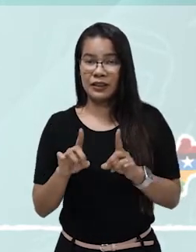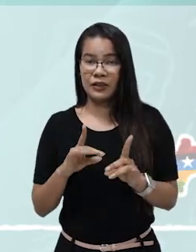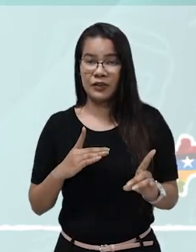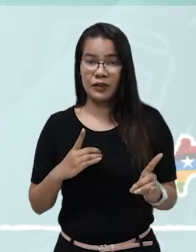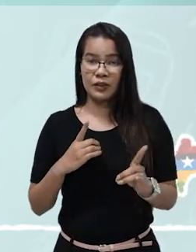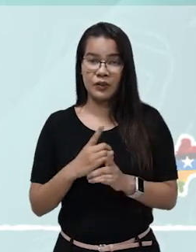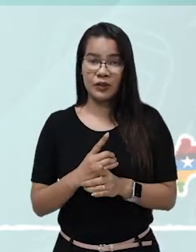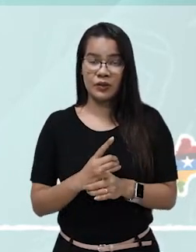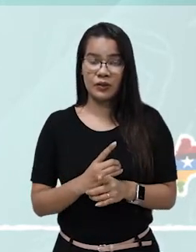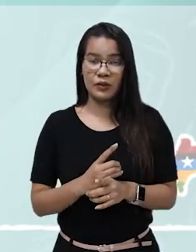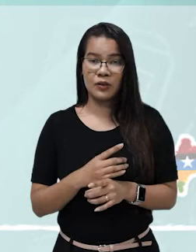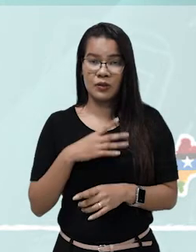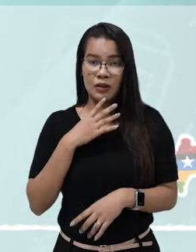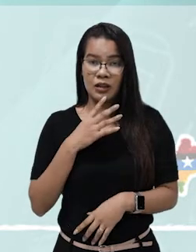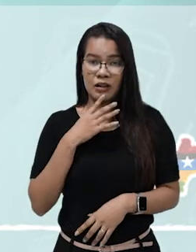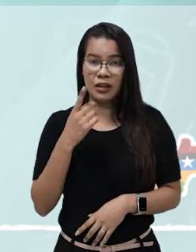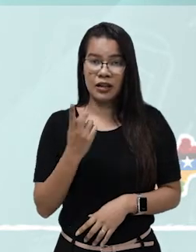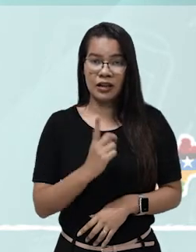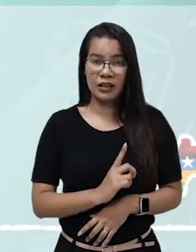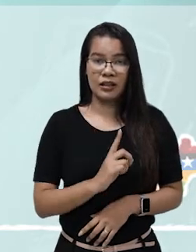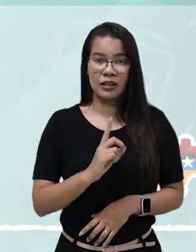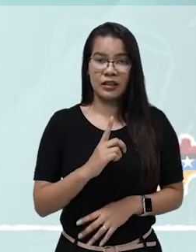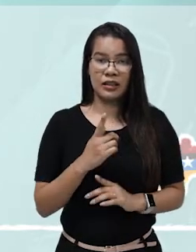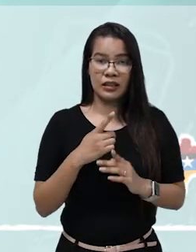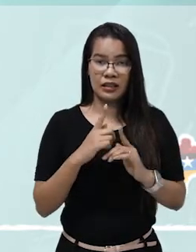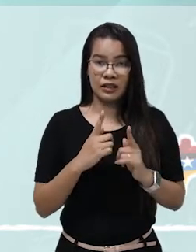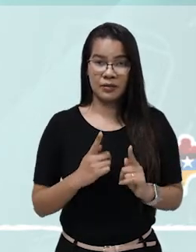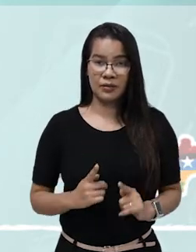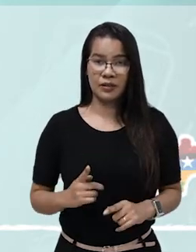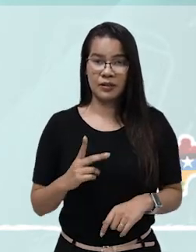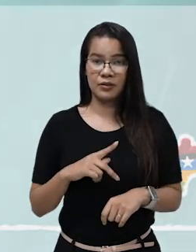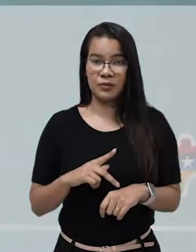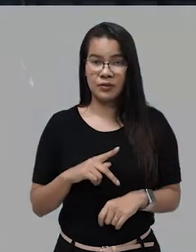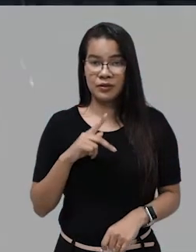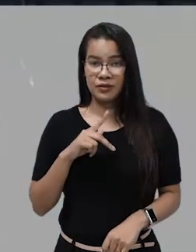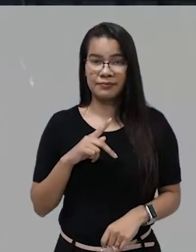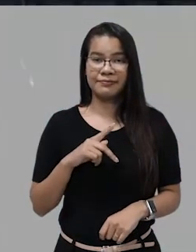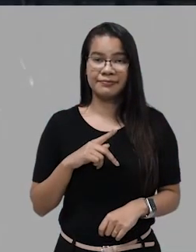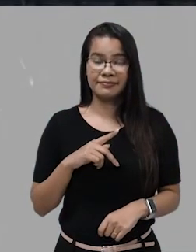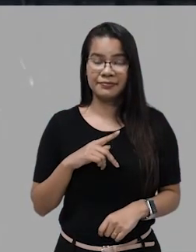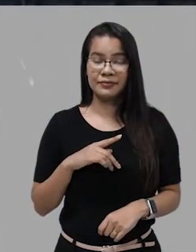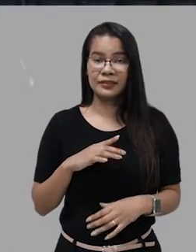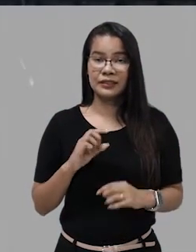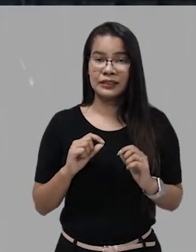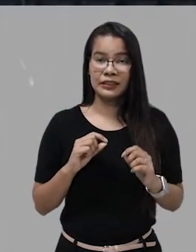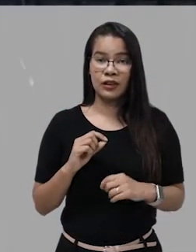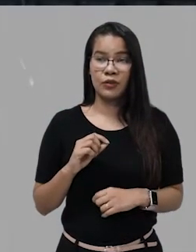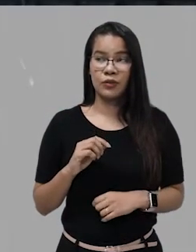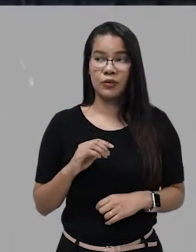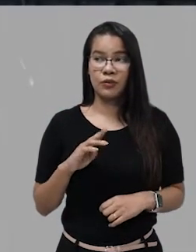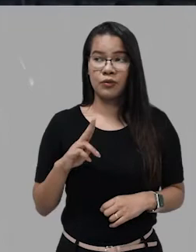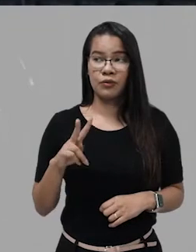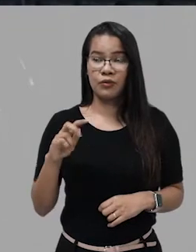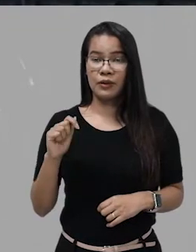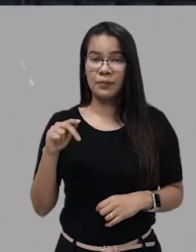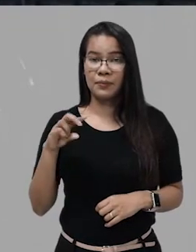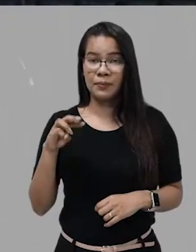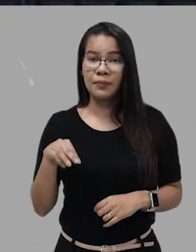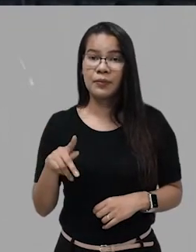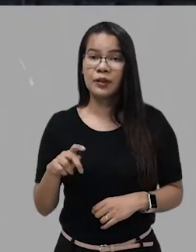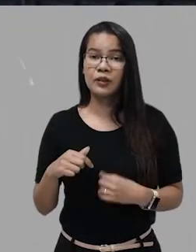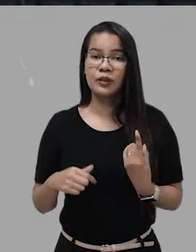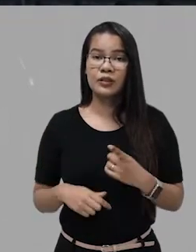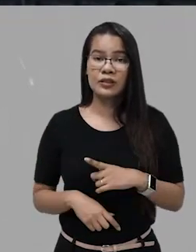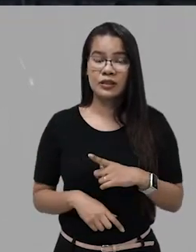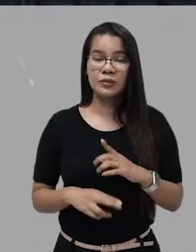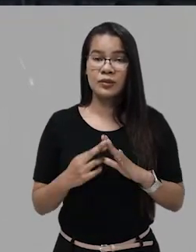encontra reconhecida no vocabulário ortográfico da Academia Brasileira de Letras, que é o VOLPE. Né? A gente tem o vocabulário